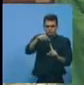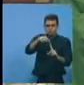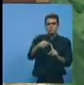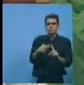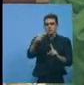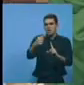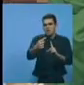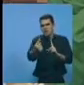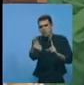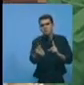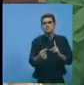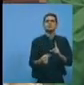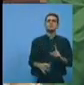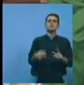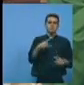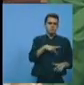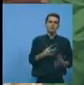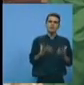O retrato é feio.